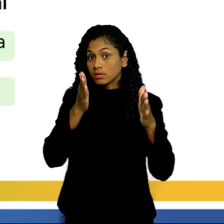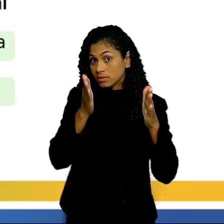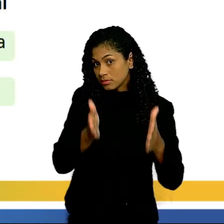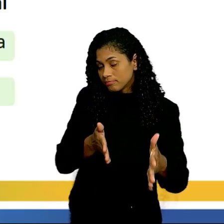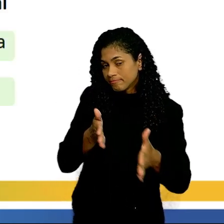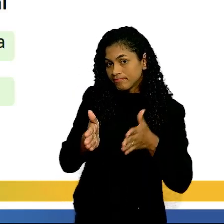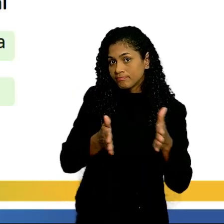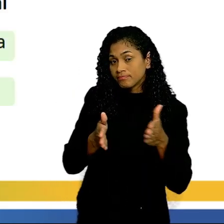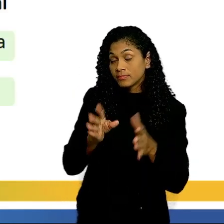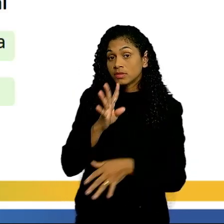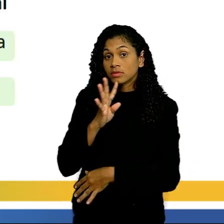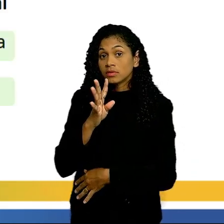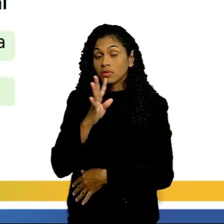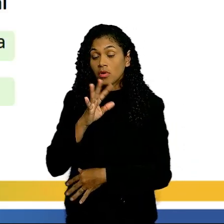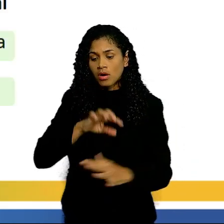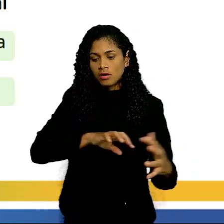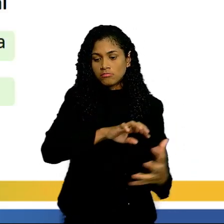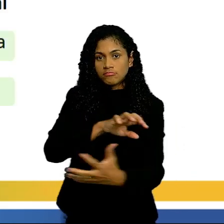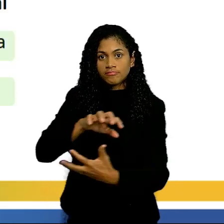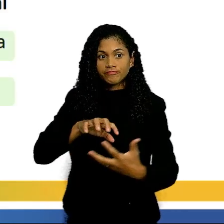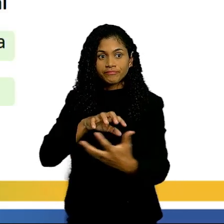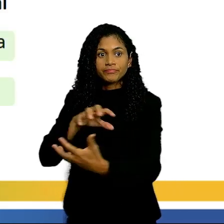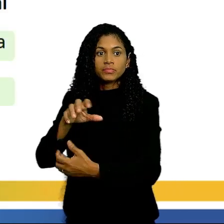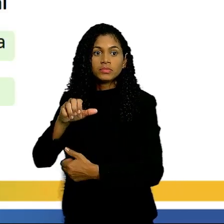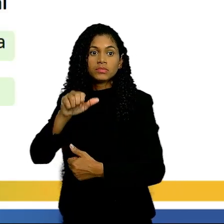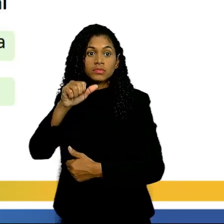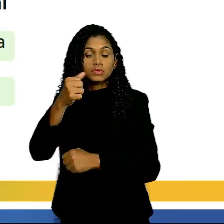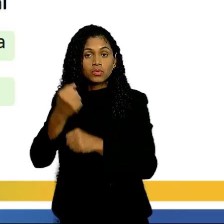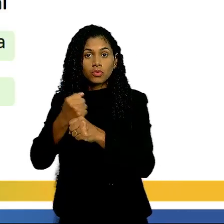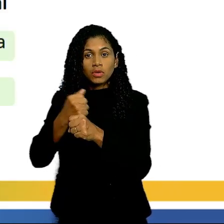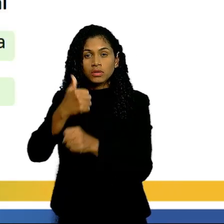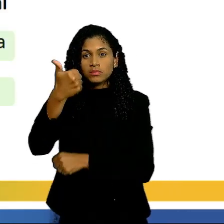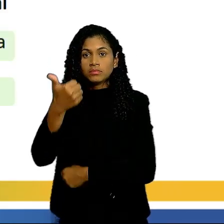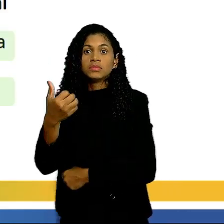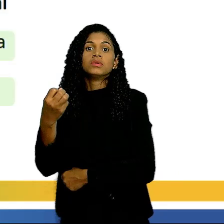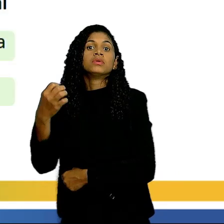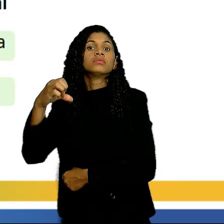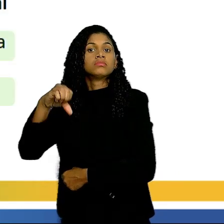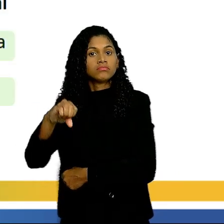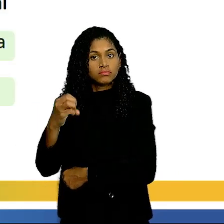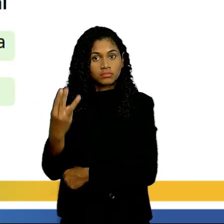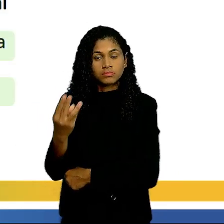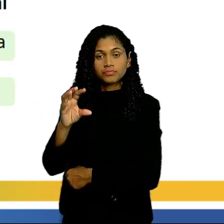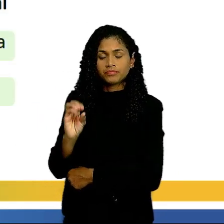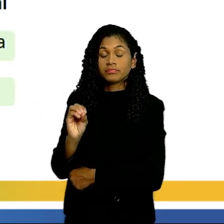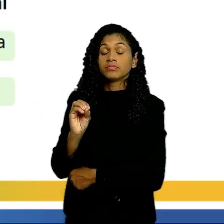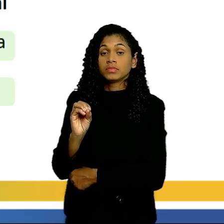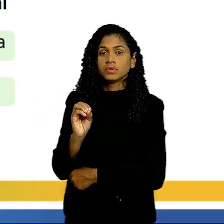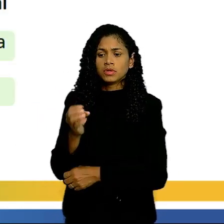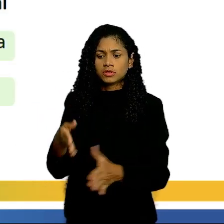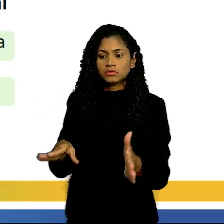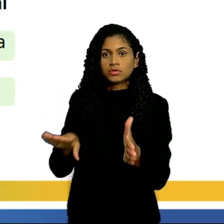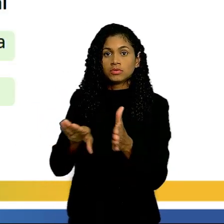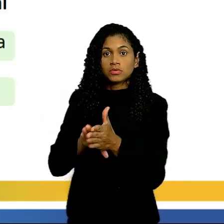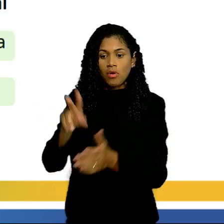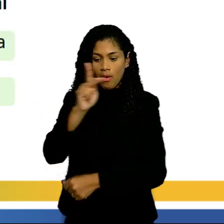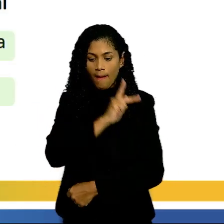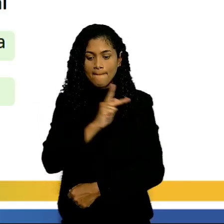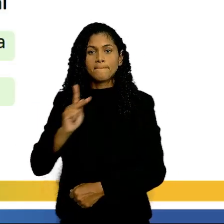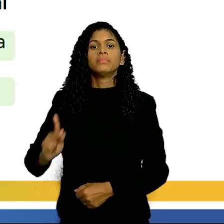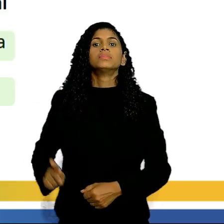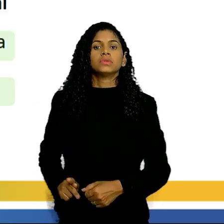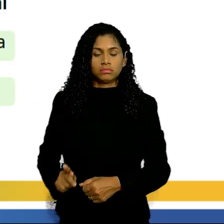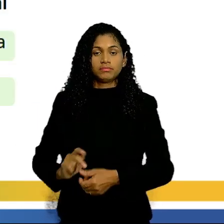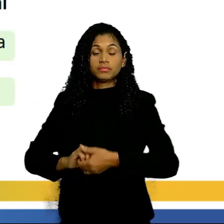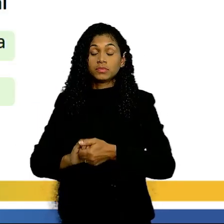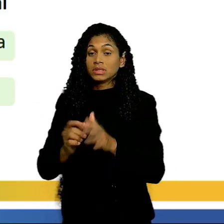conhecido como Revolução de 1930. Trata-se da chegada do Vargas ao poder. Mas